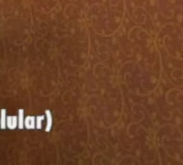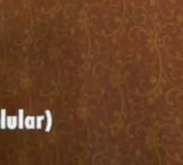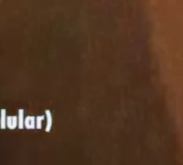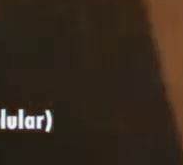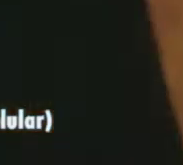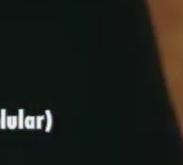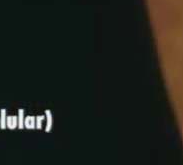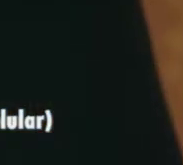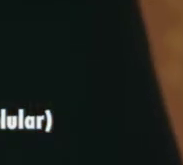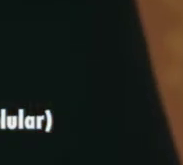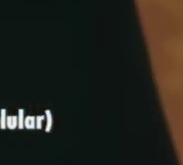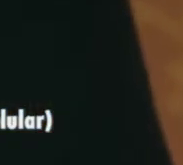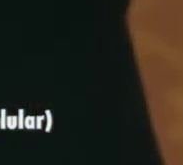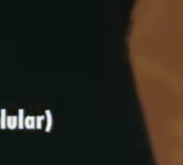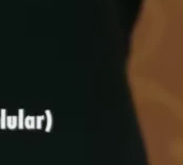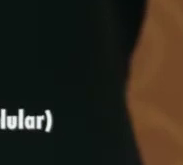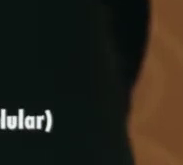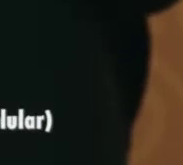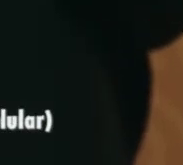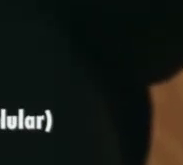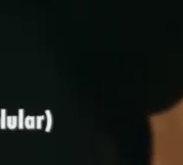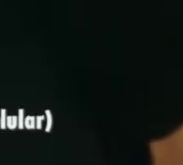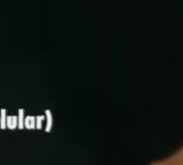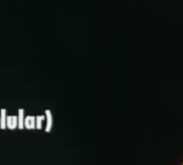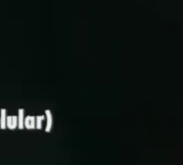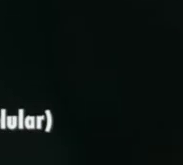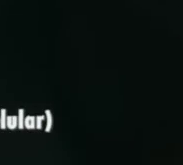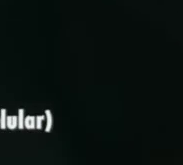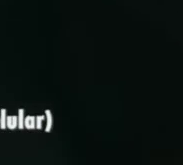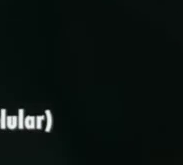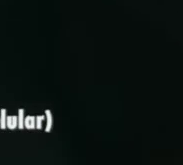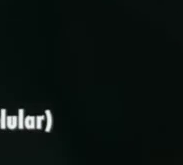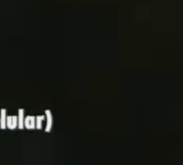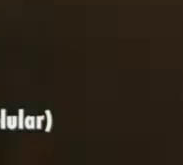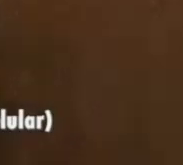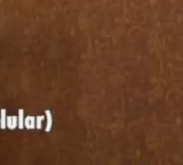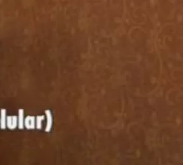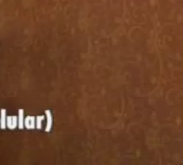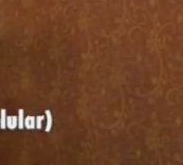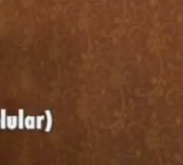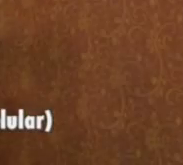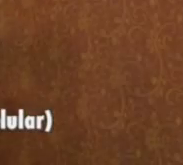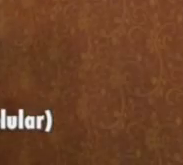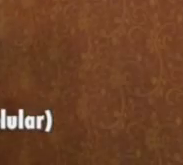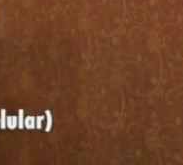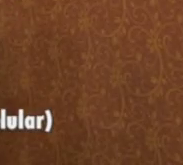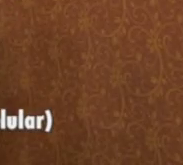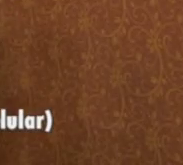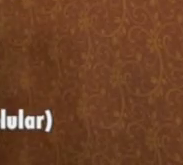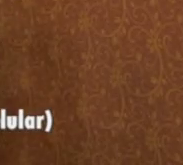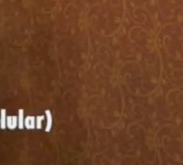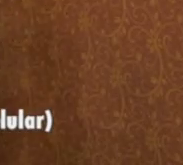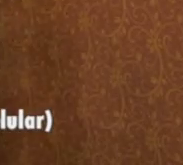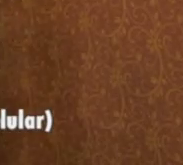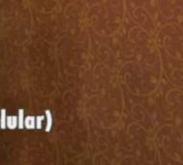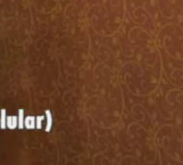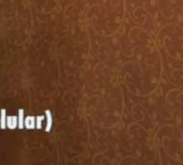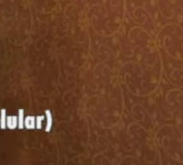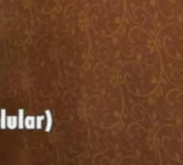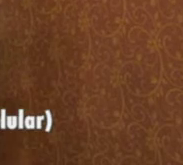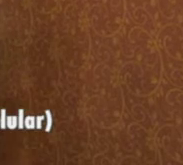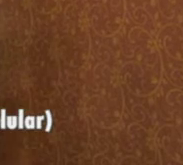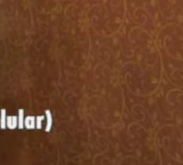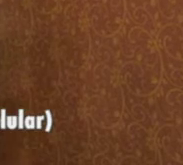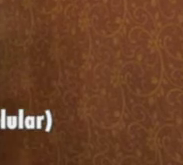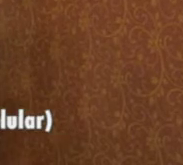das alianças, feito de cristais, trazendo a presença de duas alianças. Então, o kit do terçário acompanha o terçário, os três